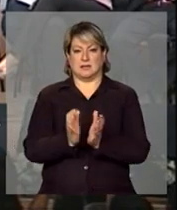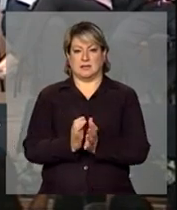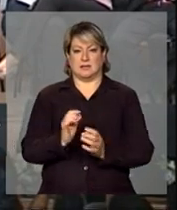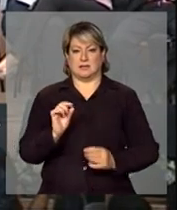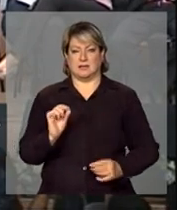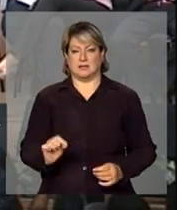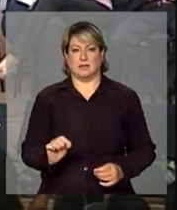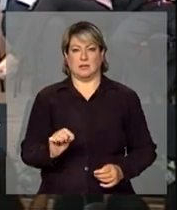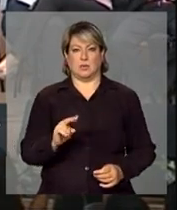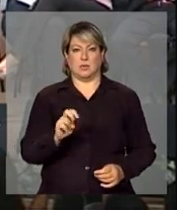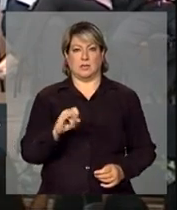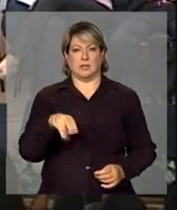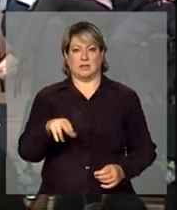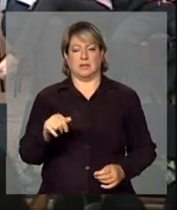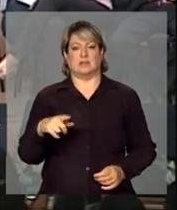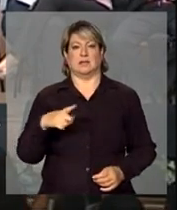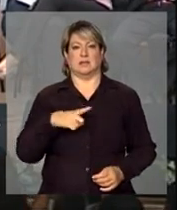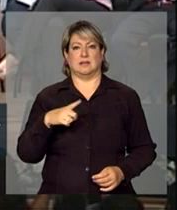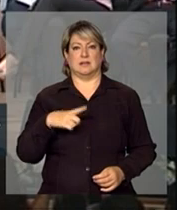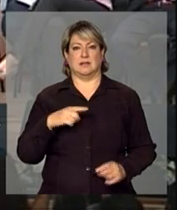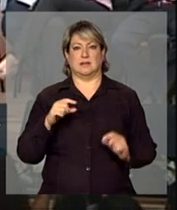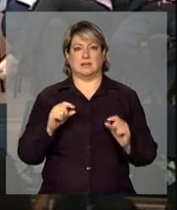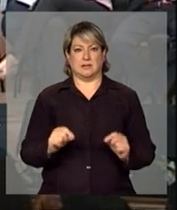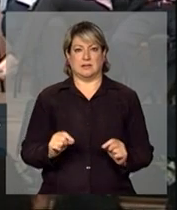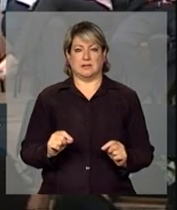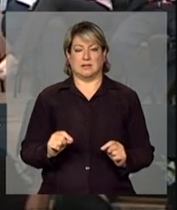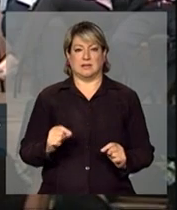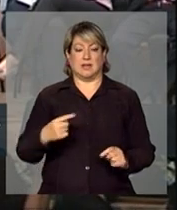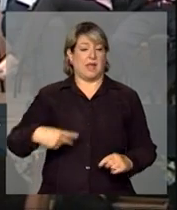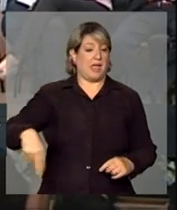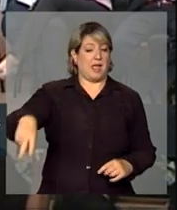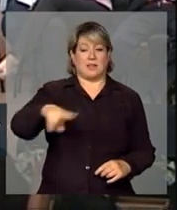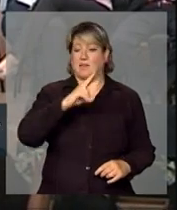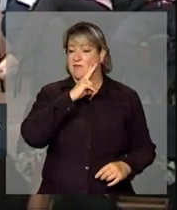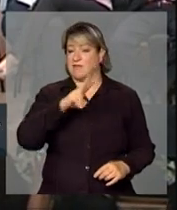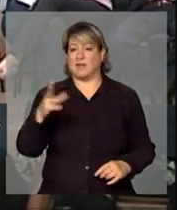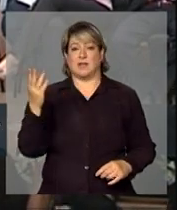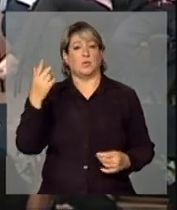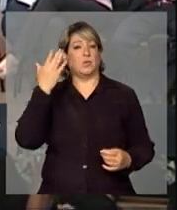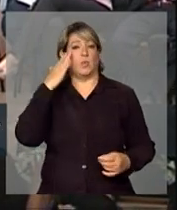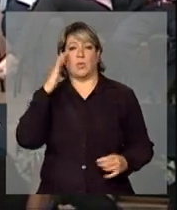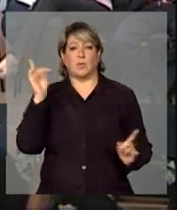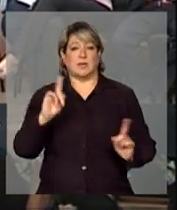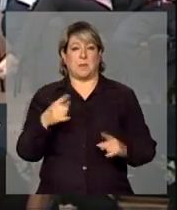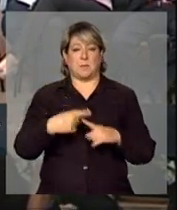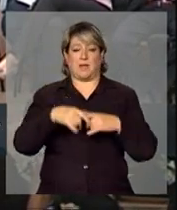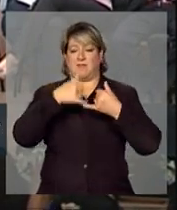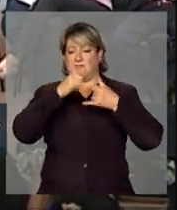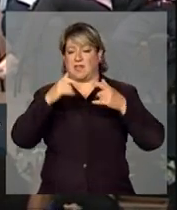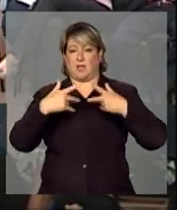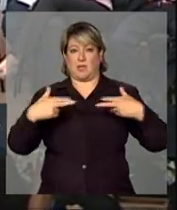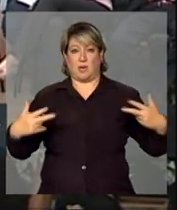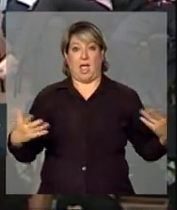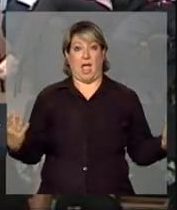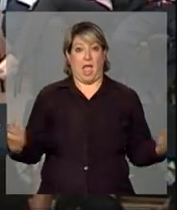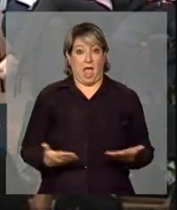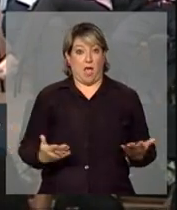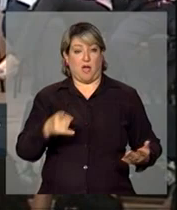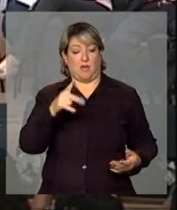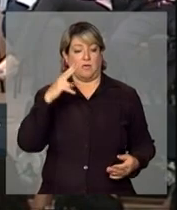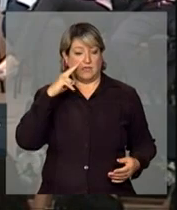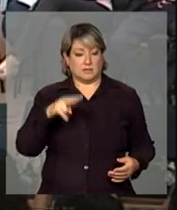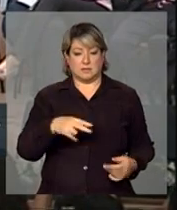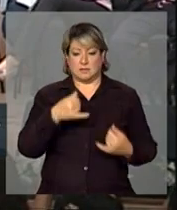a base de carvão produz eletricidade, andar aquilo ali não entender direito. Agora, você vai andar ali e mandar